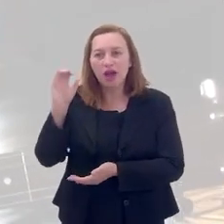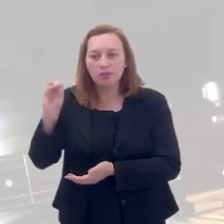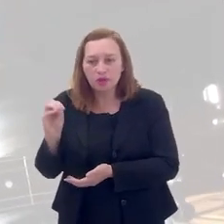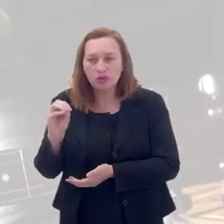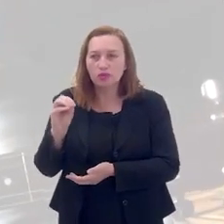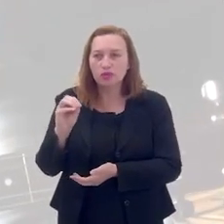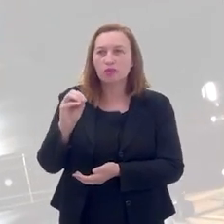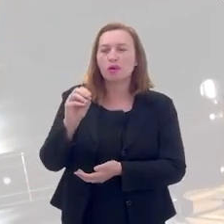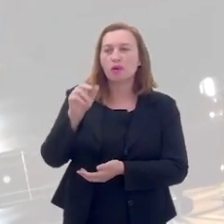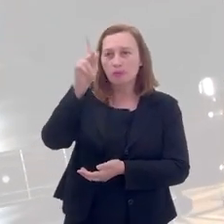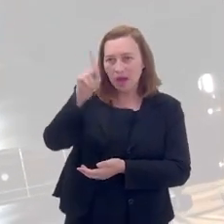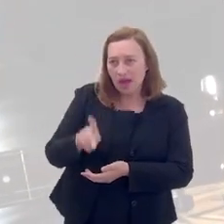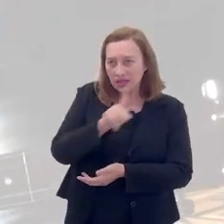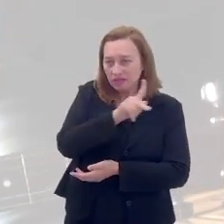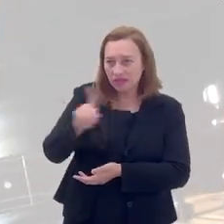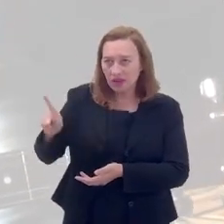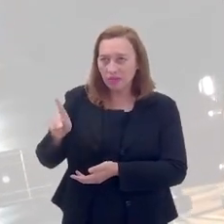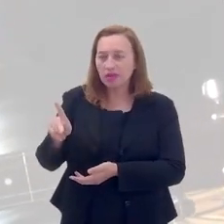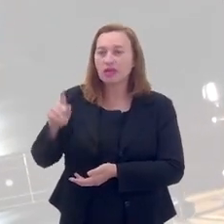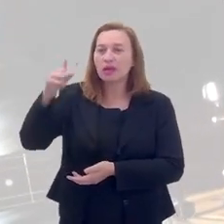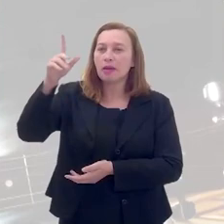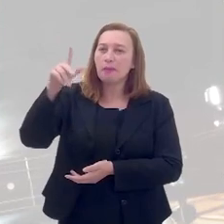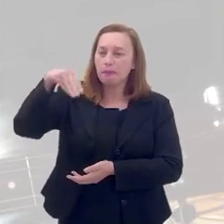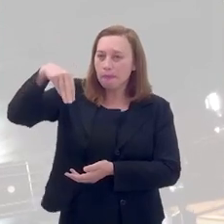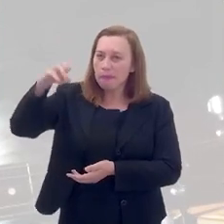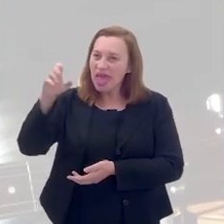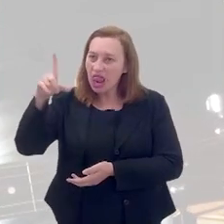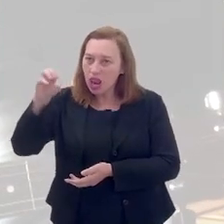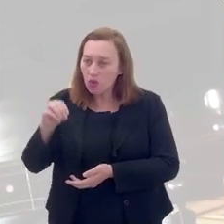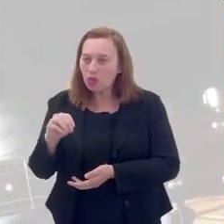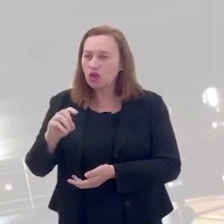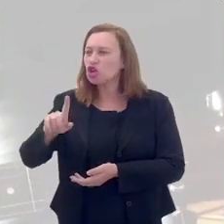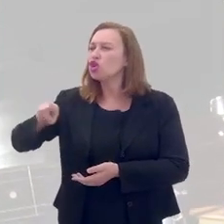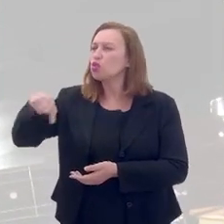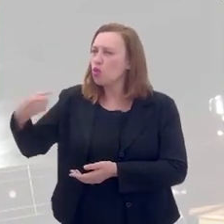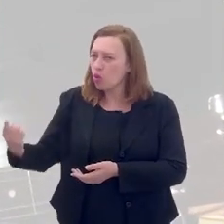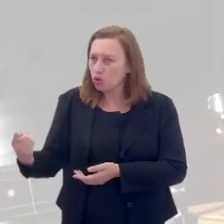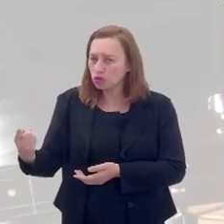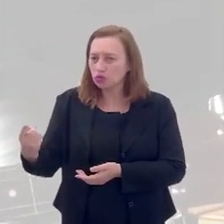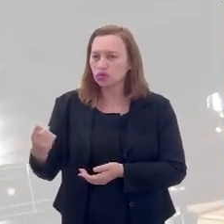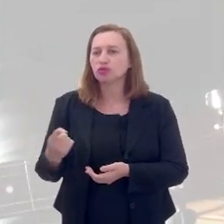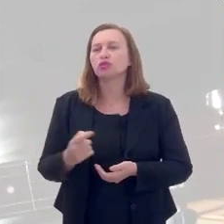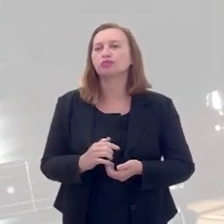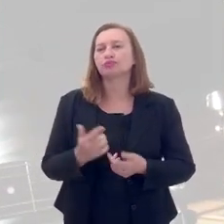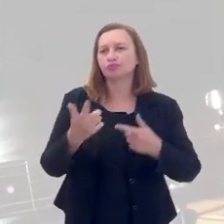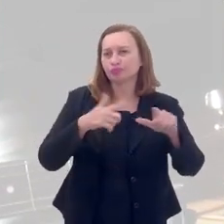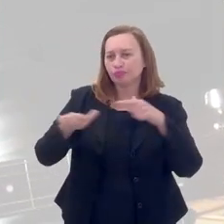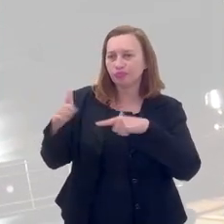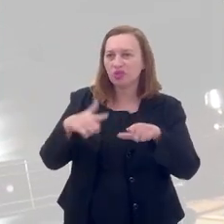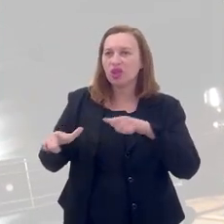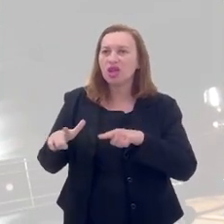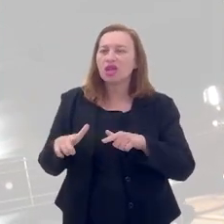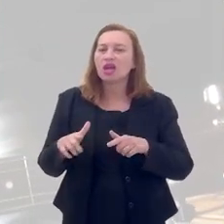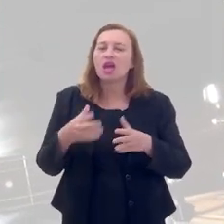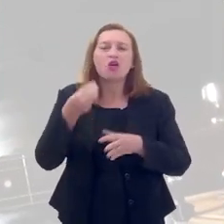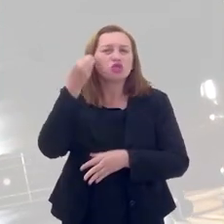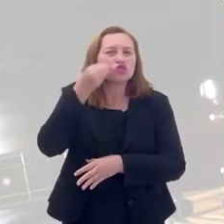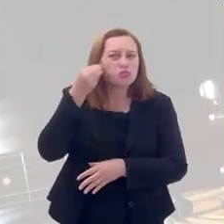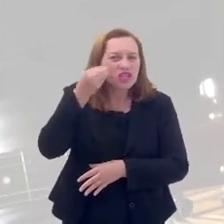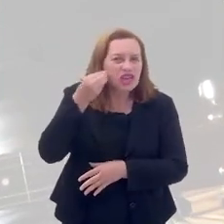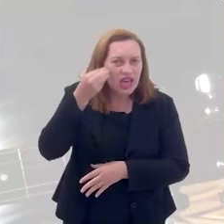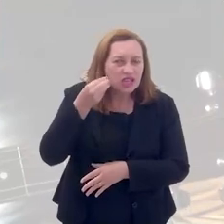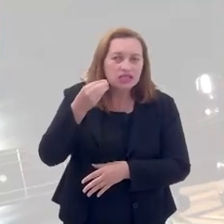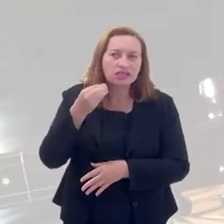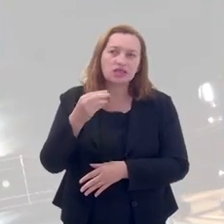é por outros cantores também ao longo dessa dessa história e ela é uma canção que nasce por uma